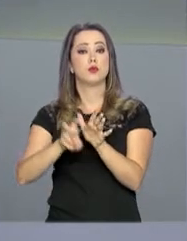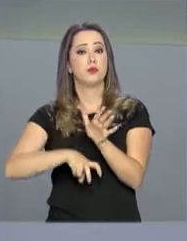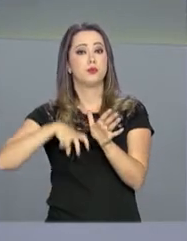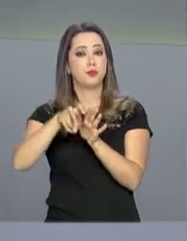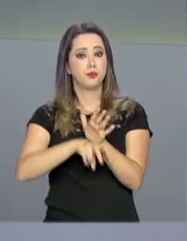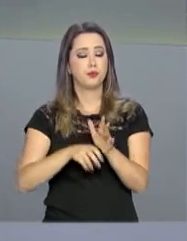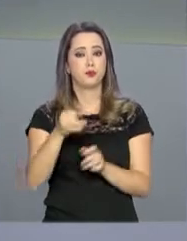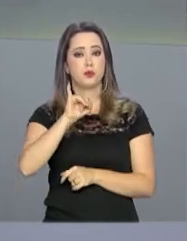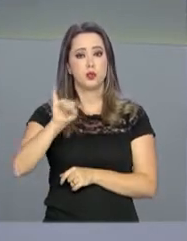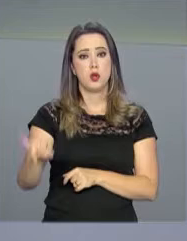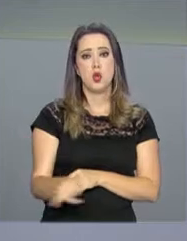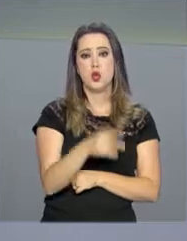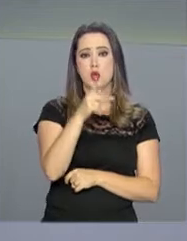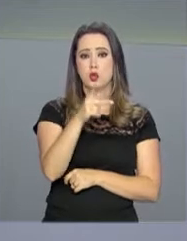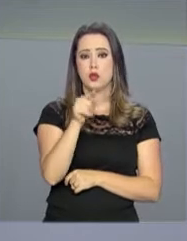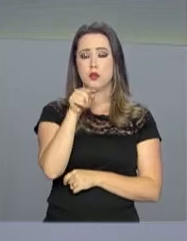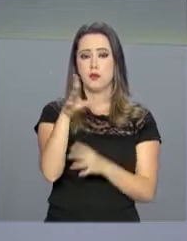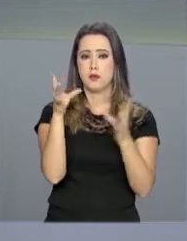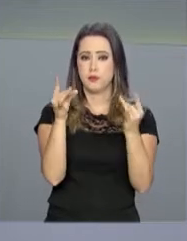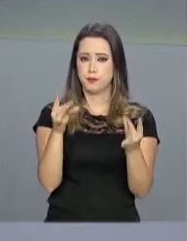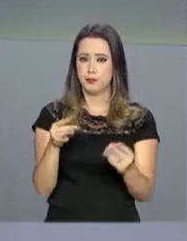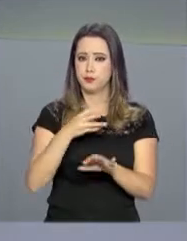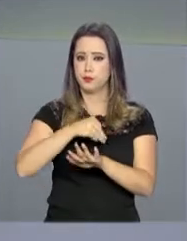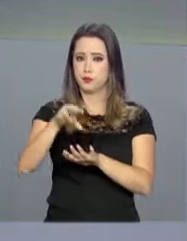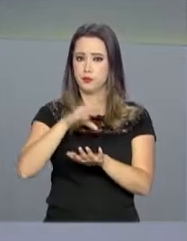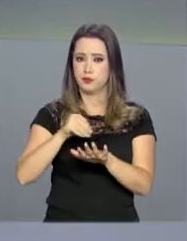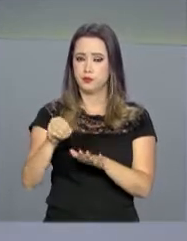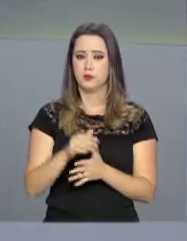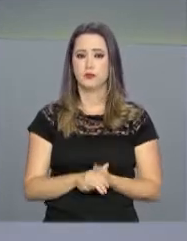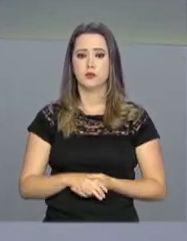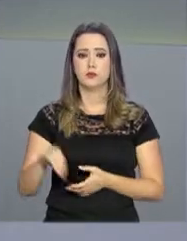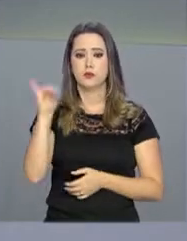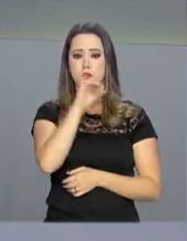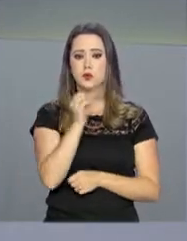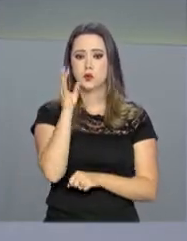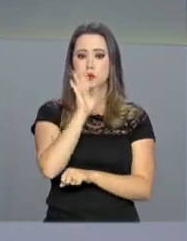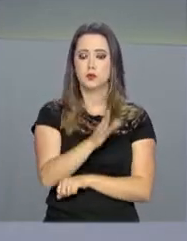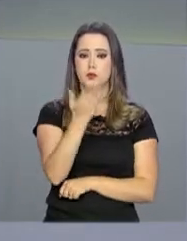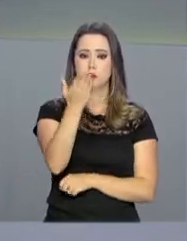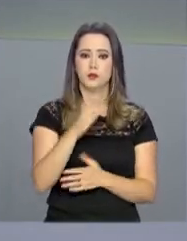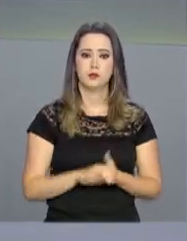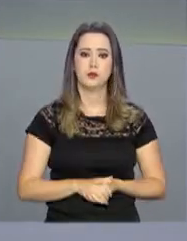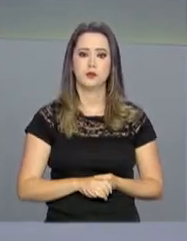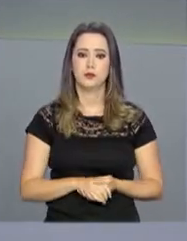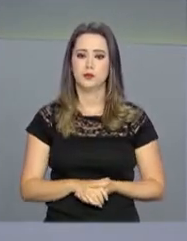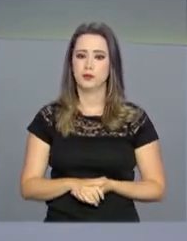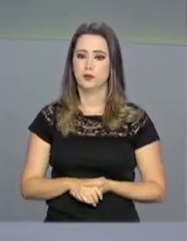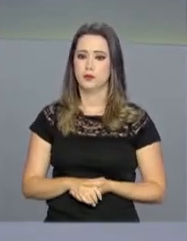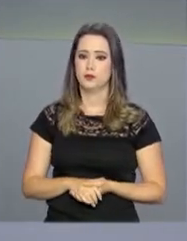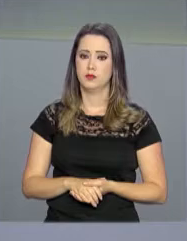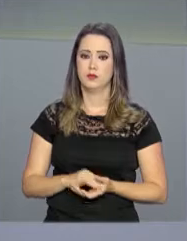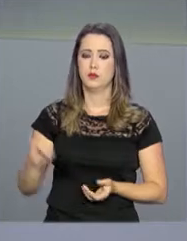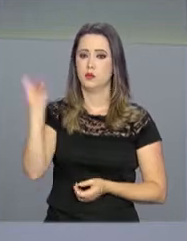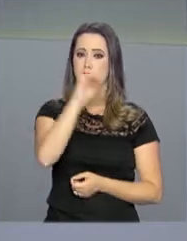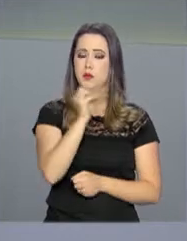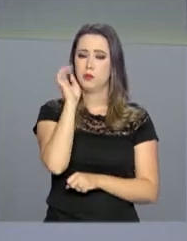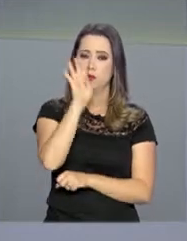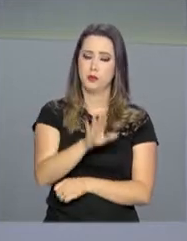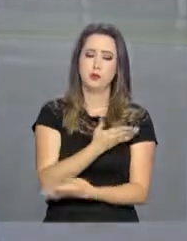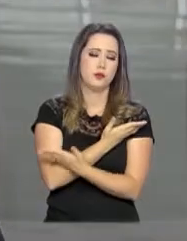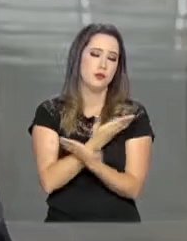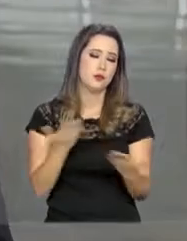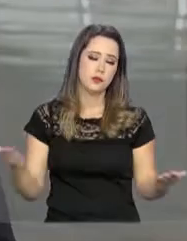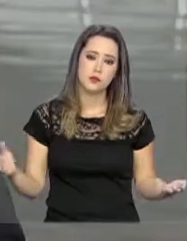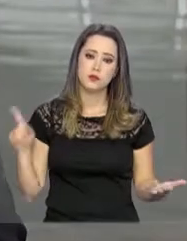rurais. O repórter João Pedro Neto tem mais informações. Boa tarde, João. Oi, Alessandra, boa tarde a você